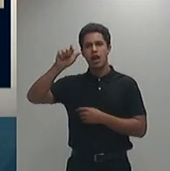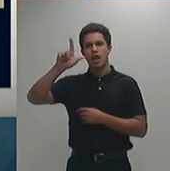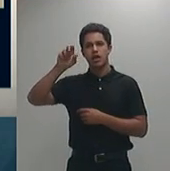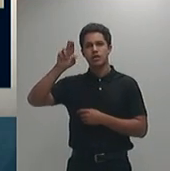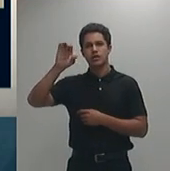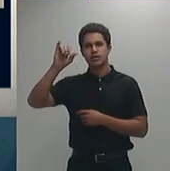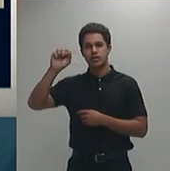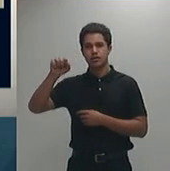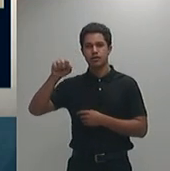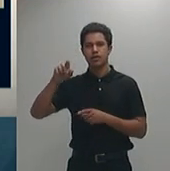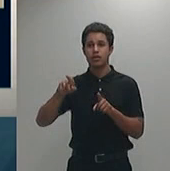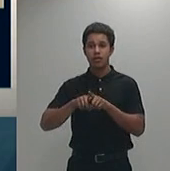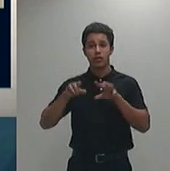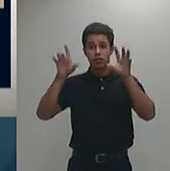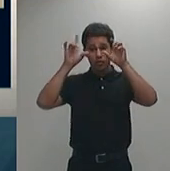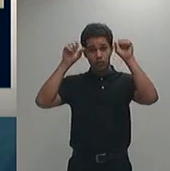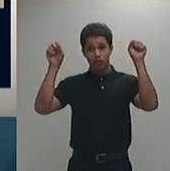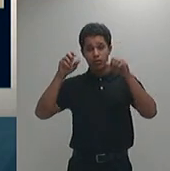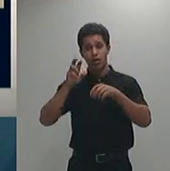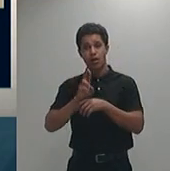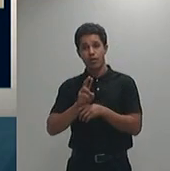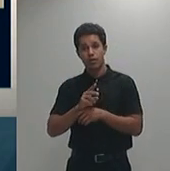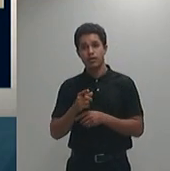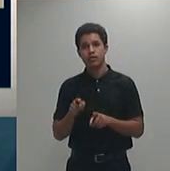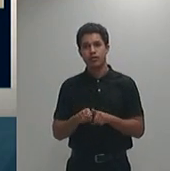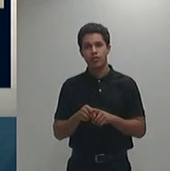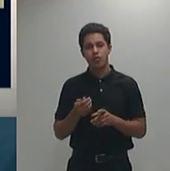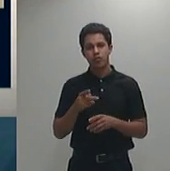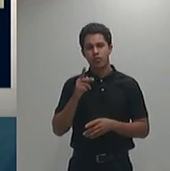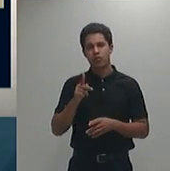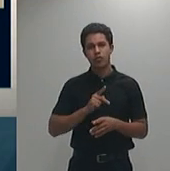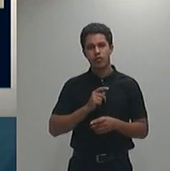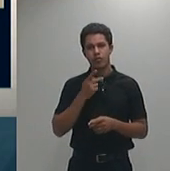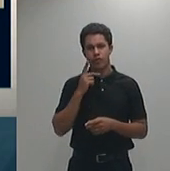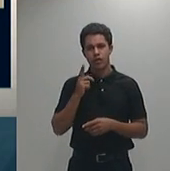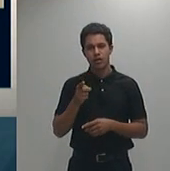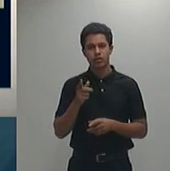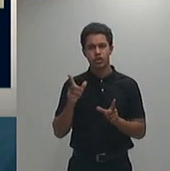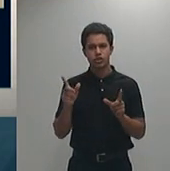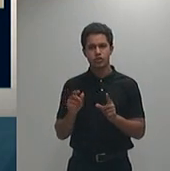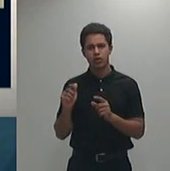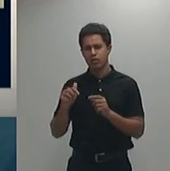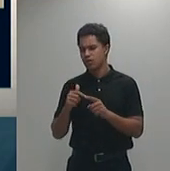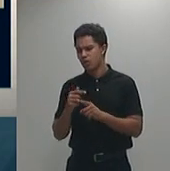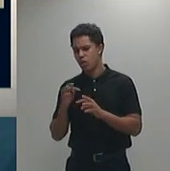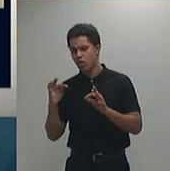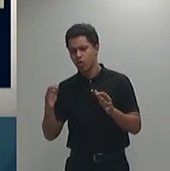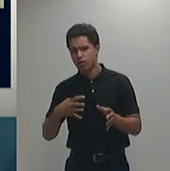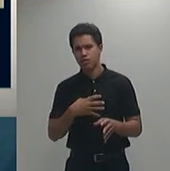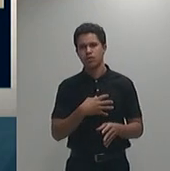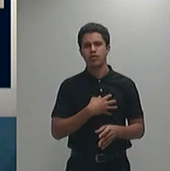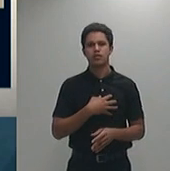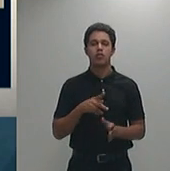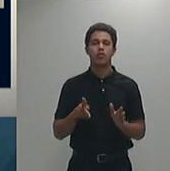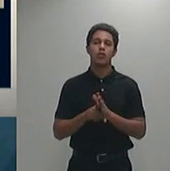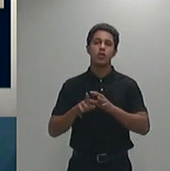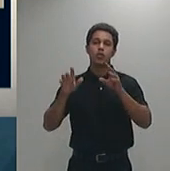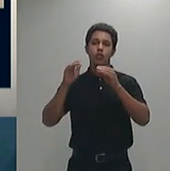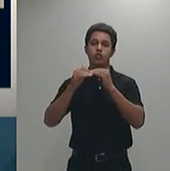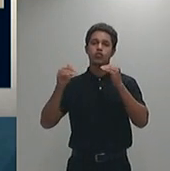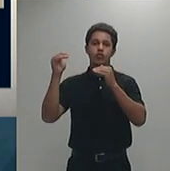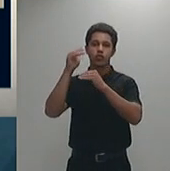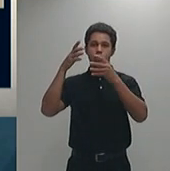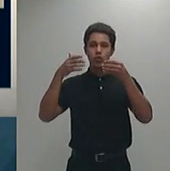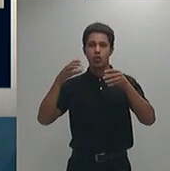também tribunais arbitrais prossigo eu como se dá na hipótese dos Autos a ser dirimido em ambas as situações pelo Superior Tribunal de Justiça não há